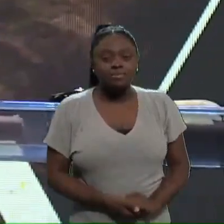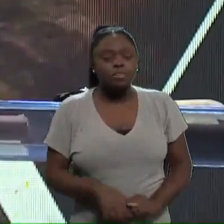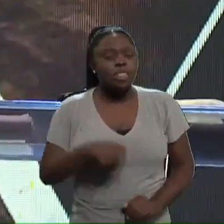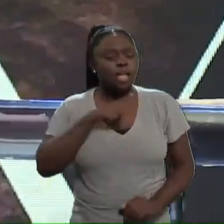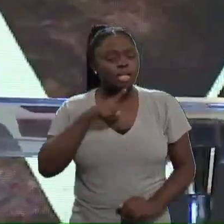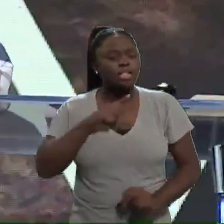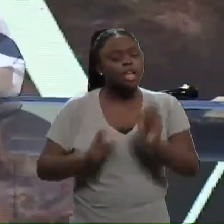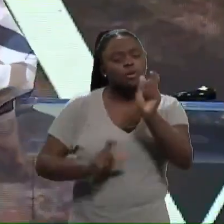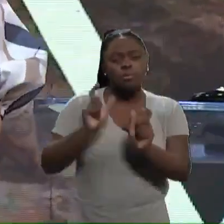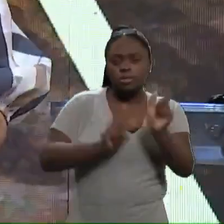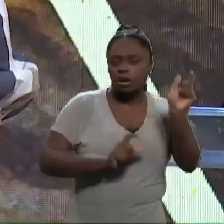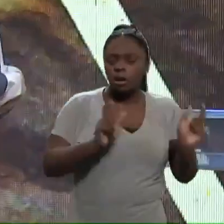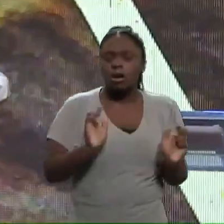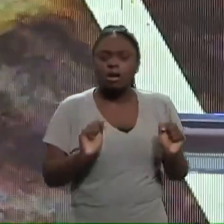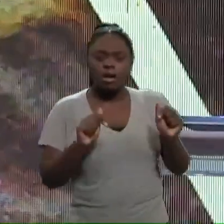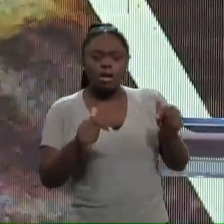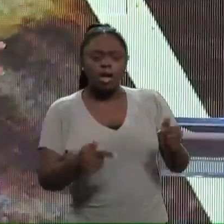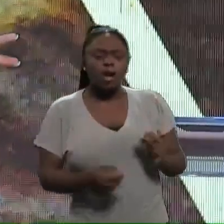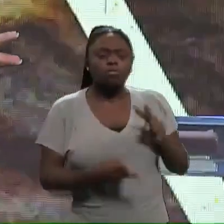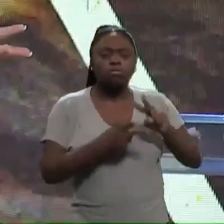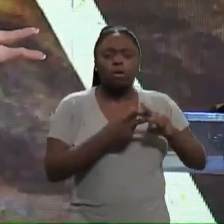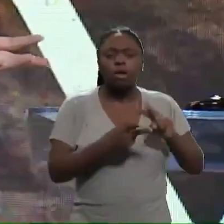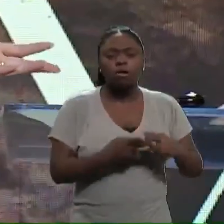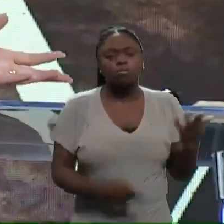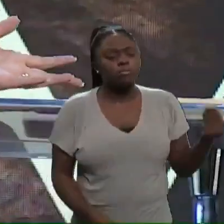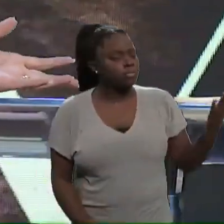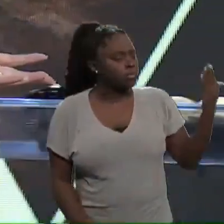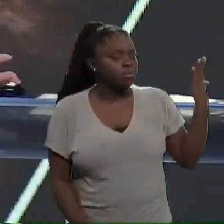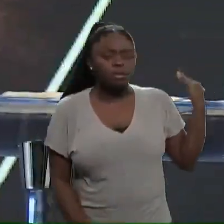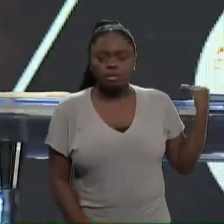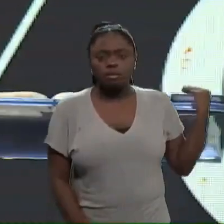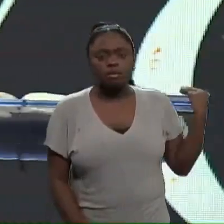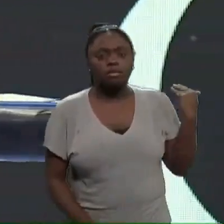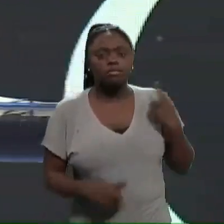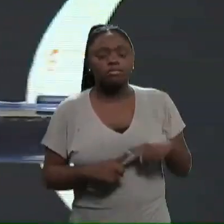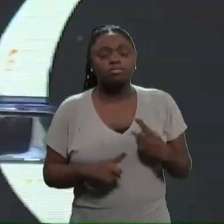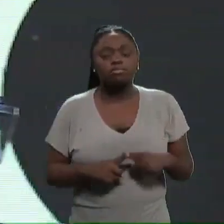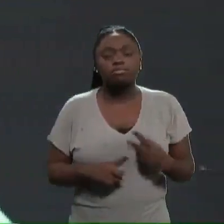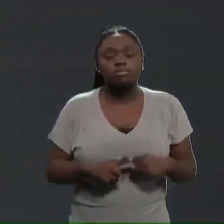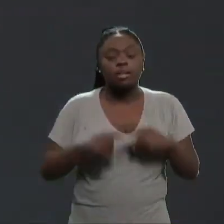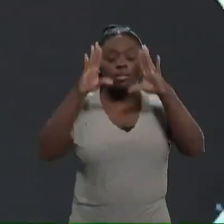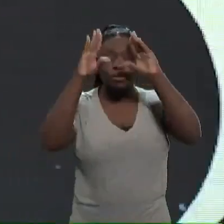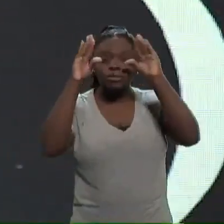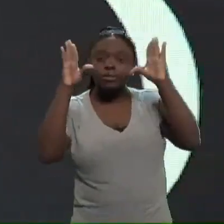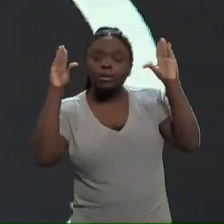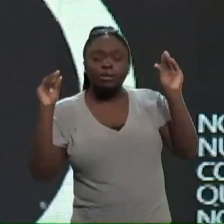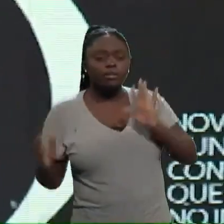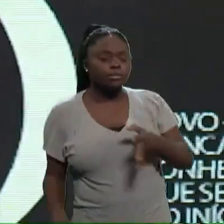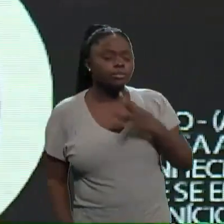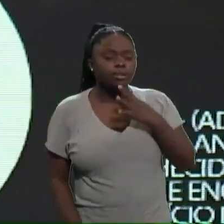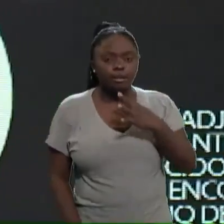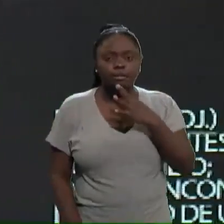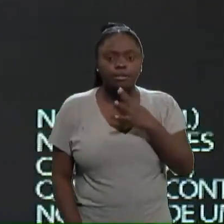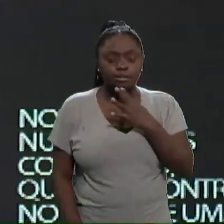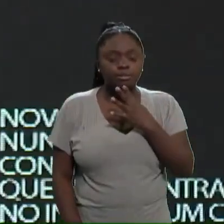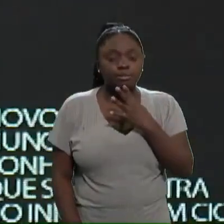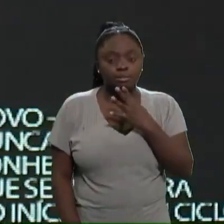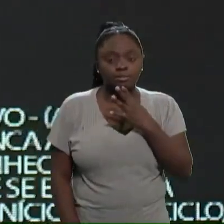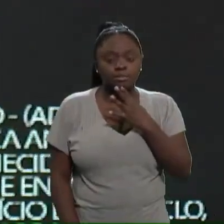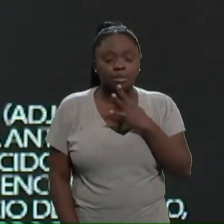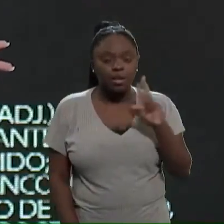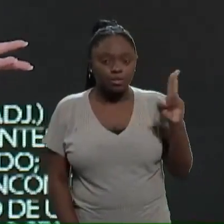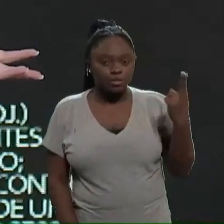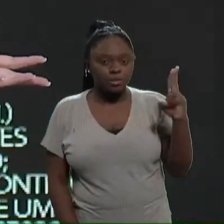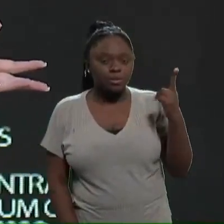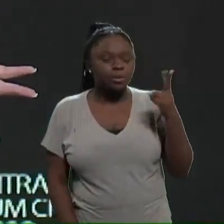Tem muita gente fazendo isso, ficando preso no passado, porque é o lugar confortável, é o lugar que já conhece. Lá no Uruguai